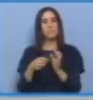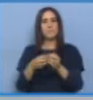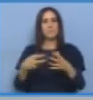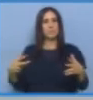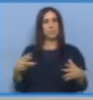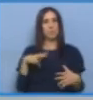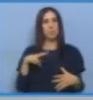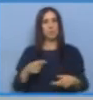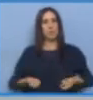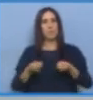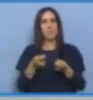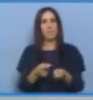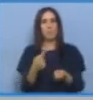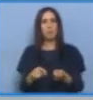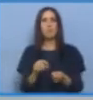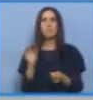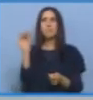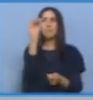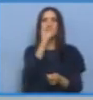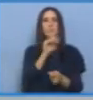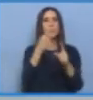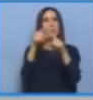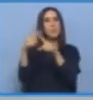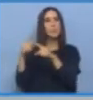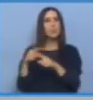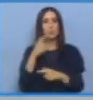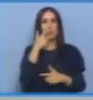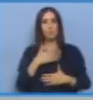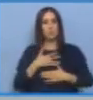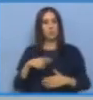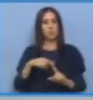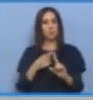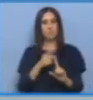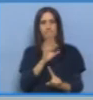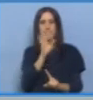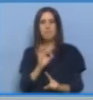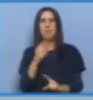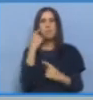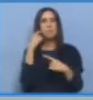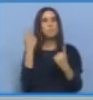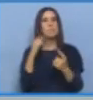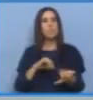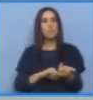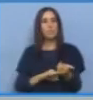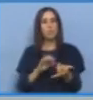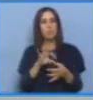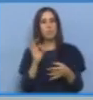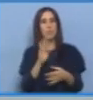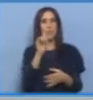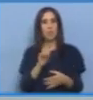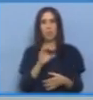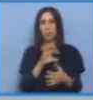Portugal e a diversificação de destinos dos voluntários estão entre os indicadores deste ano, revelados pela Fundação Fé e Cooperação, que desde